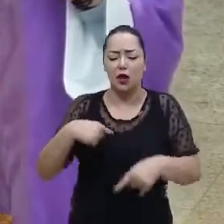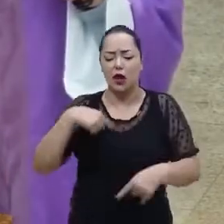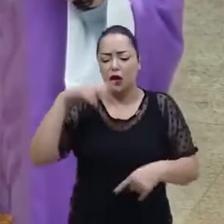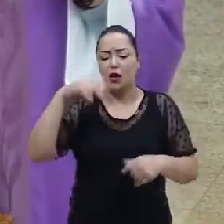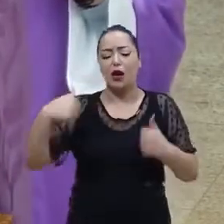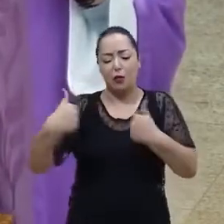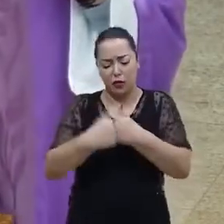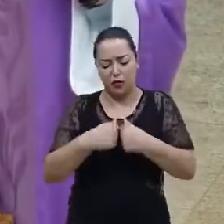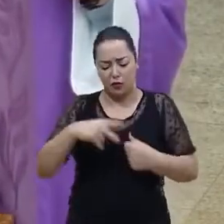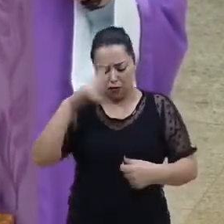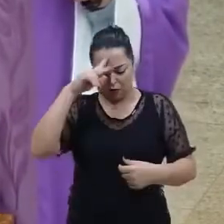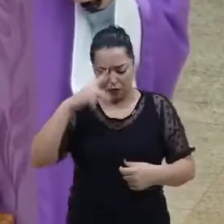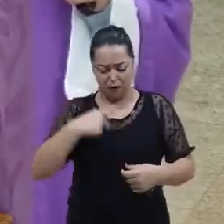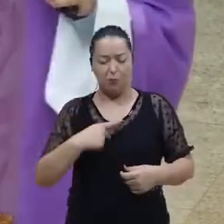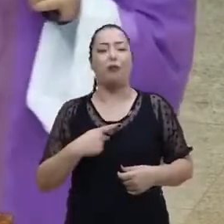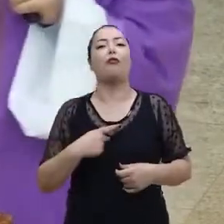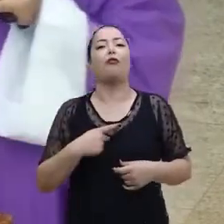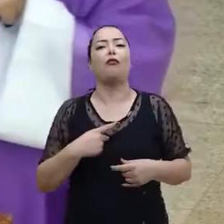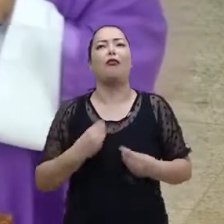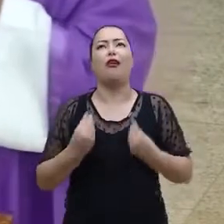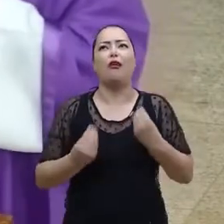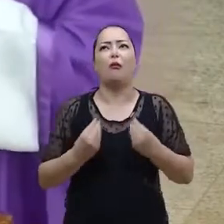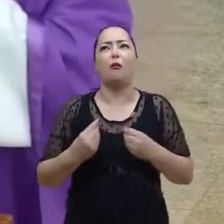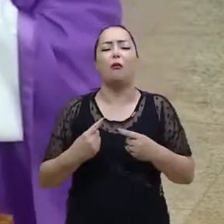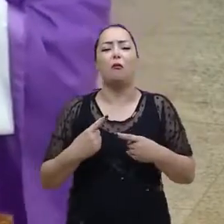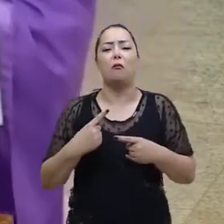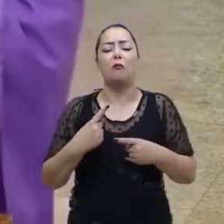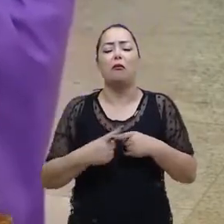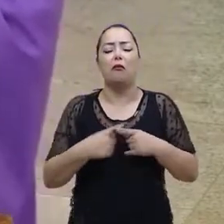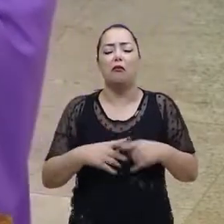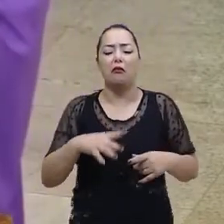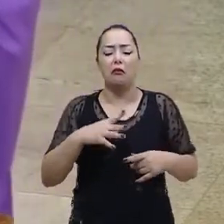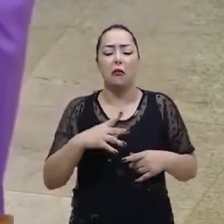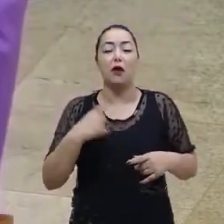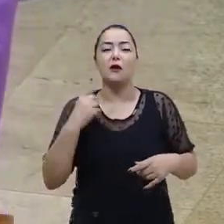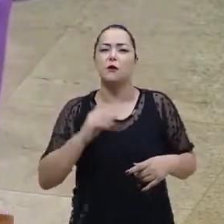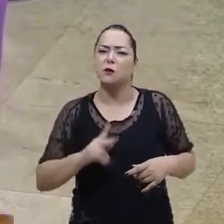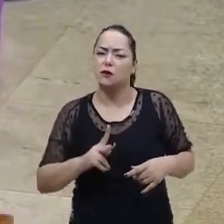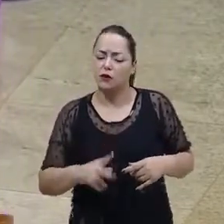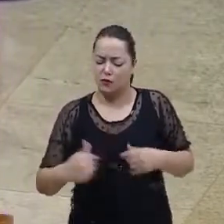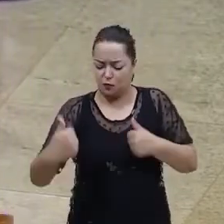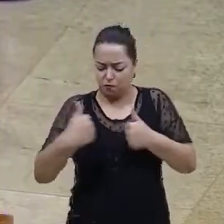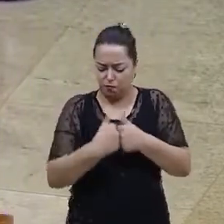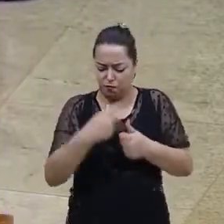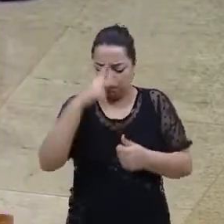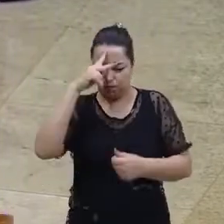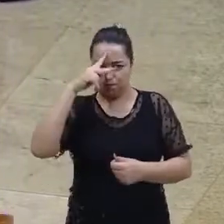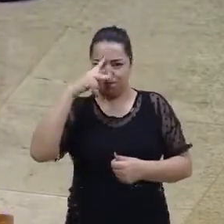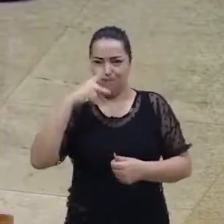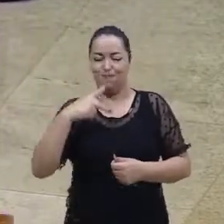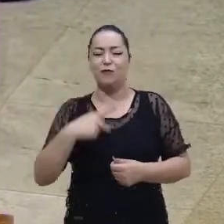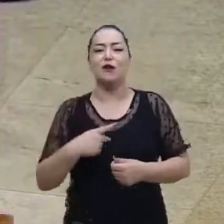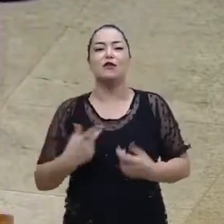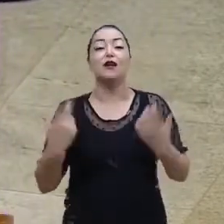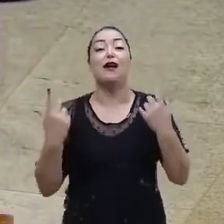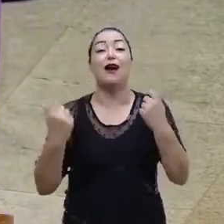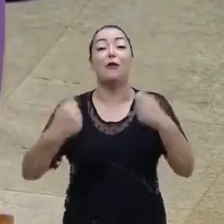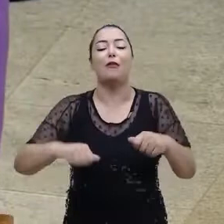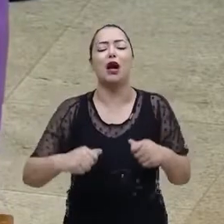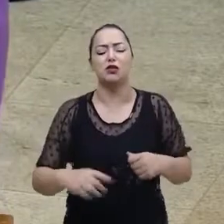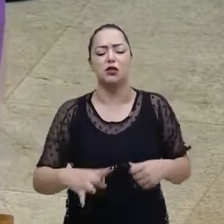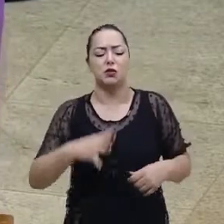mesmos cada vez que você se aproxima desse que você tem a capacidade de